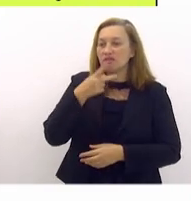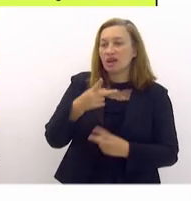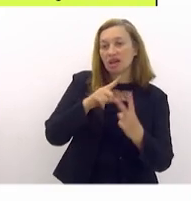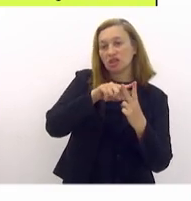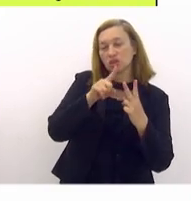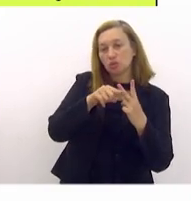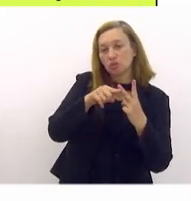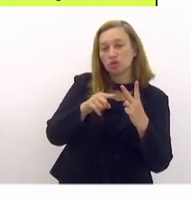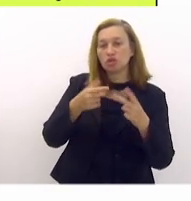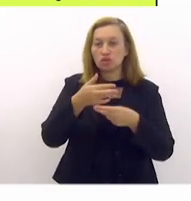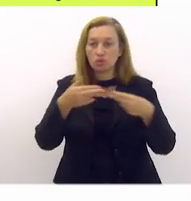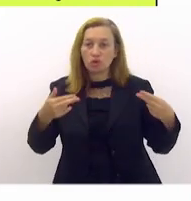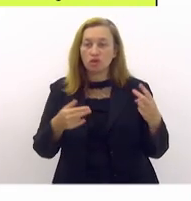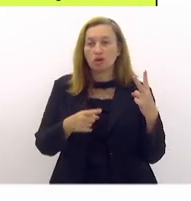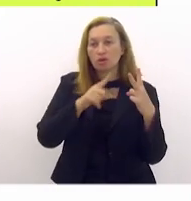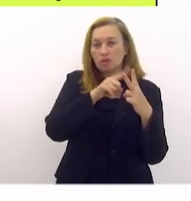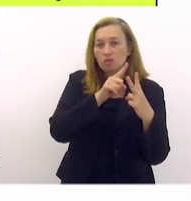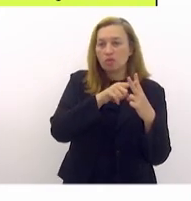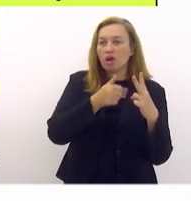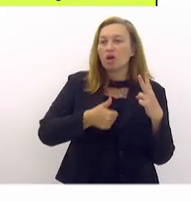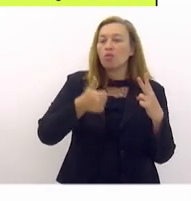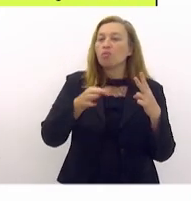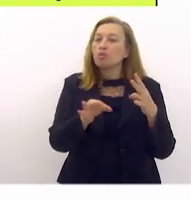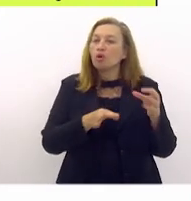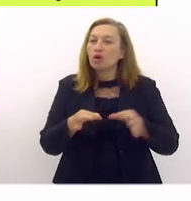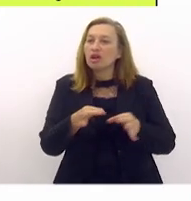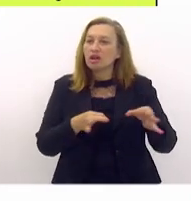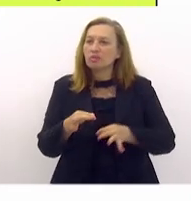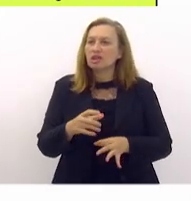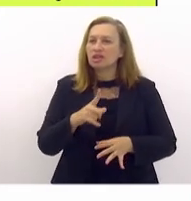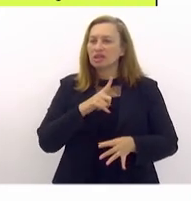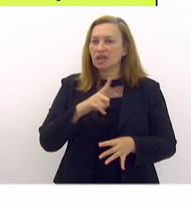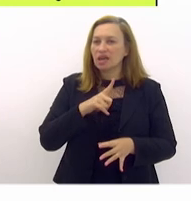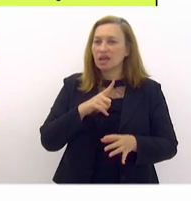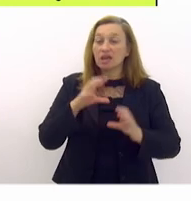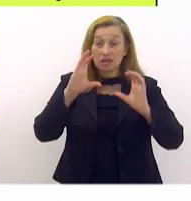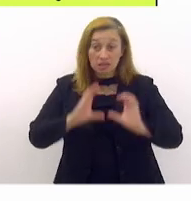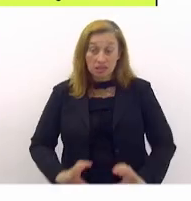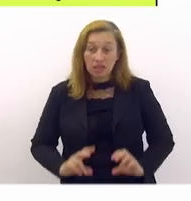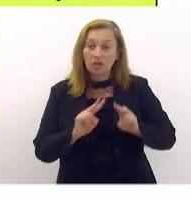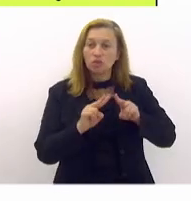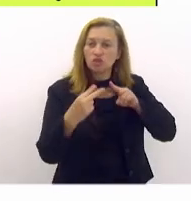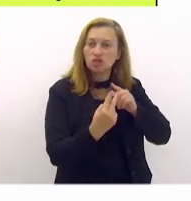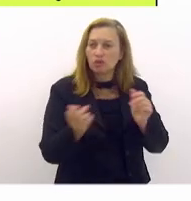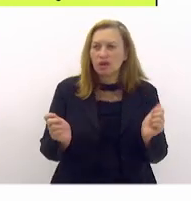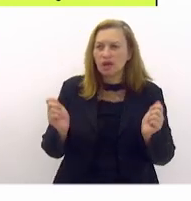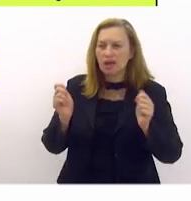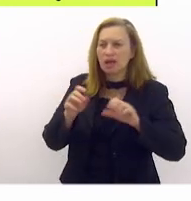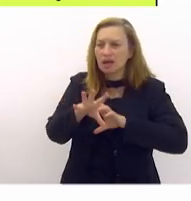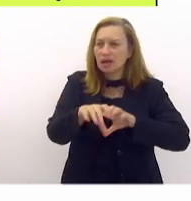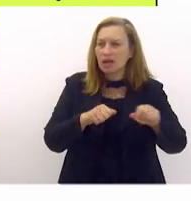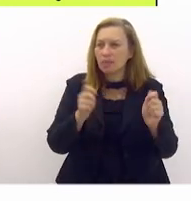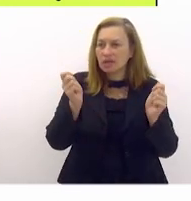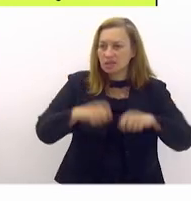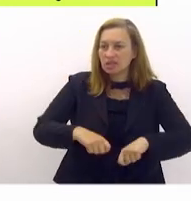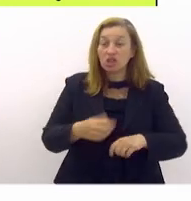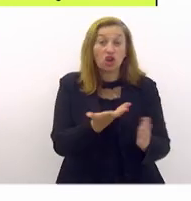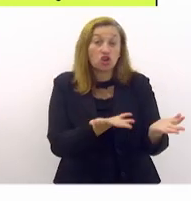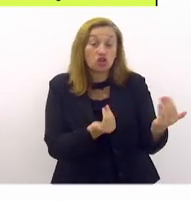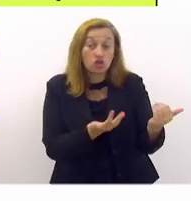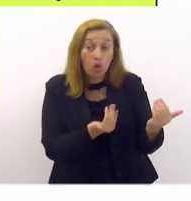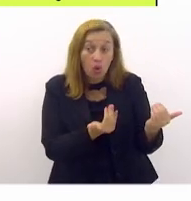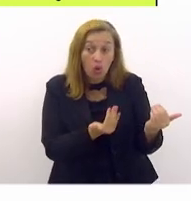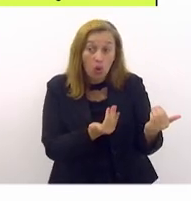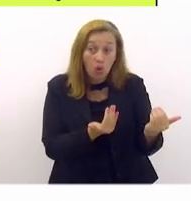disso. Um é um programa que a gente tem, que é o Cidadão Digital, que a gente capacita jovens para que eles